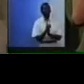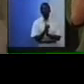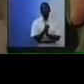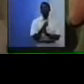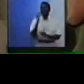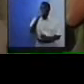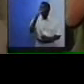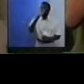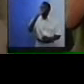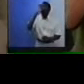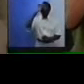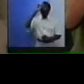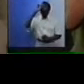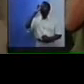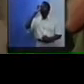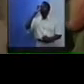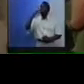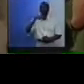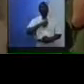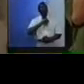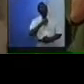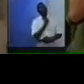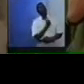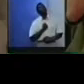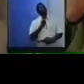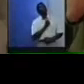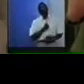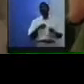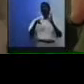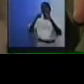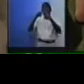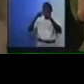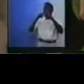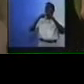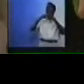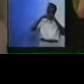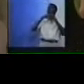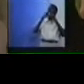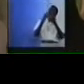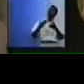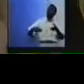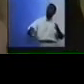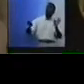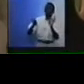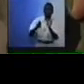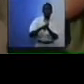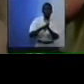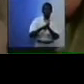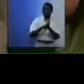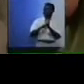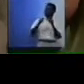Alô, meu Deus, senti saudades tuas e